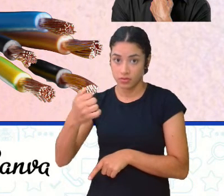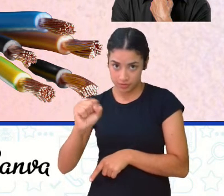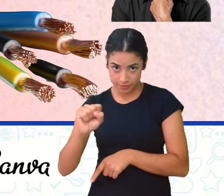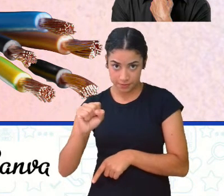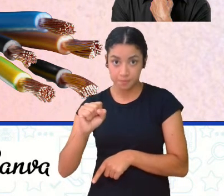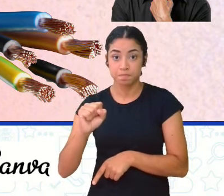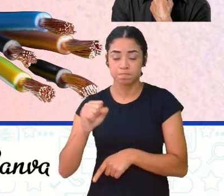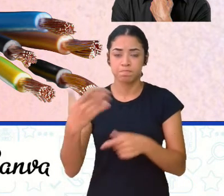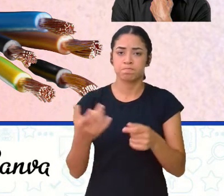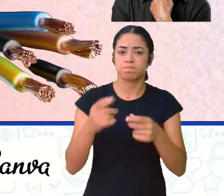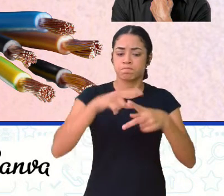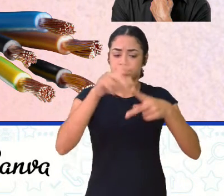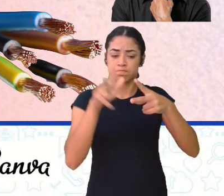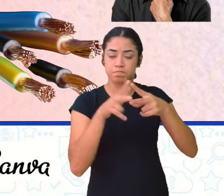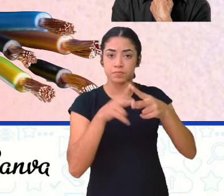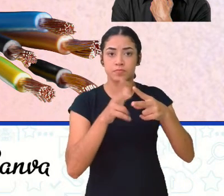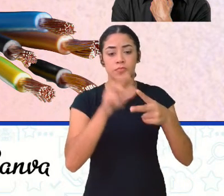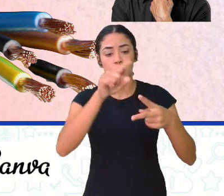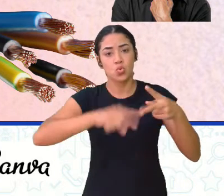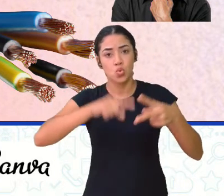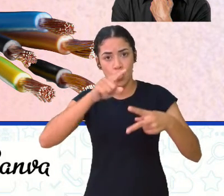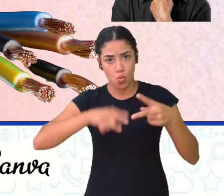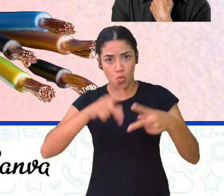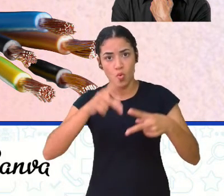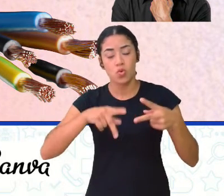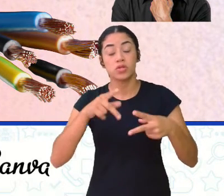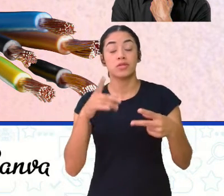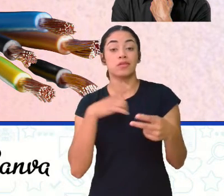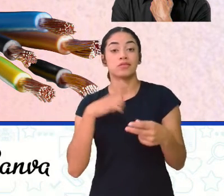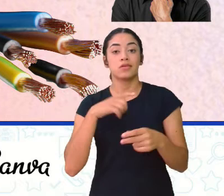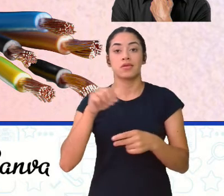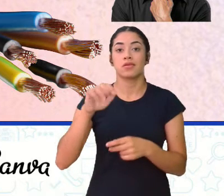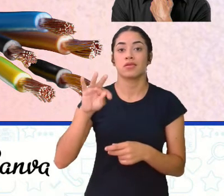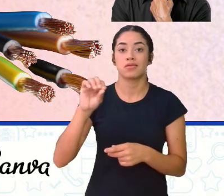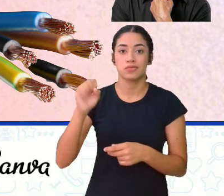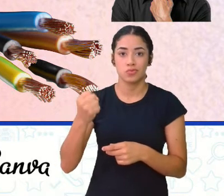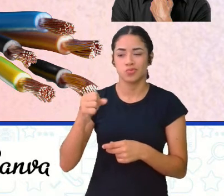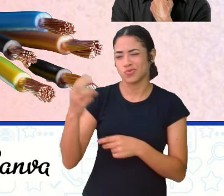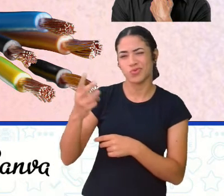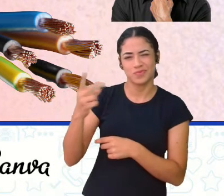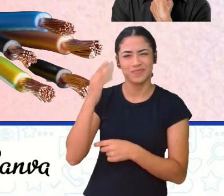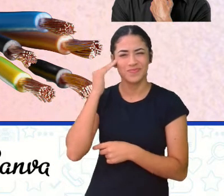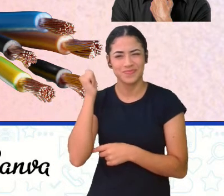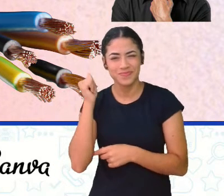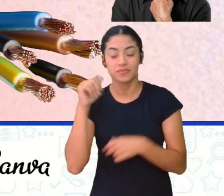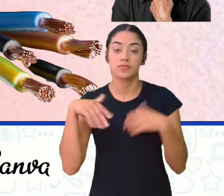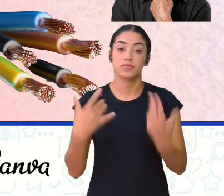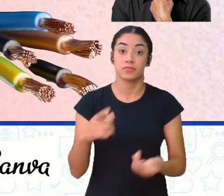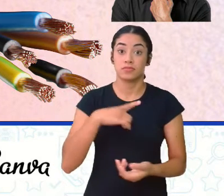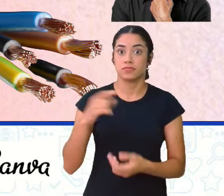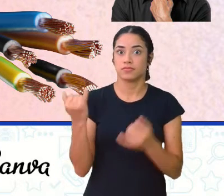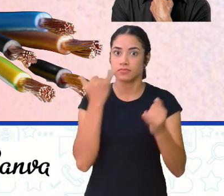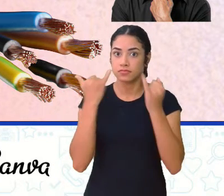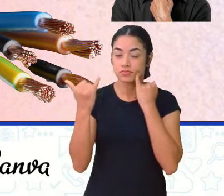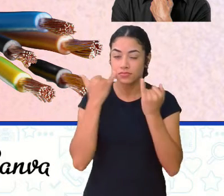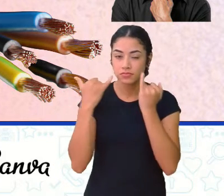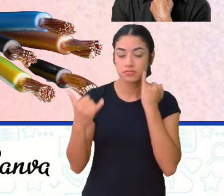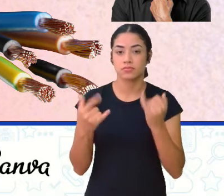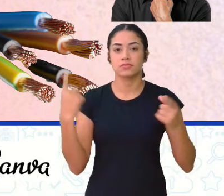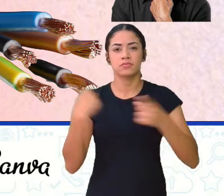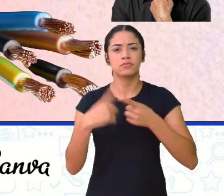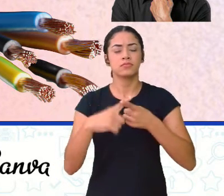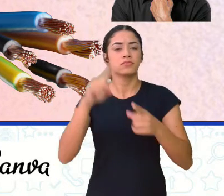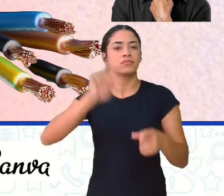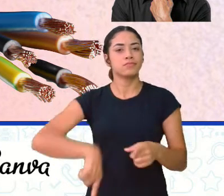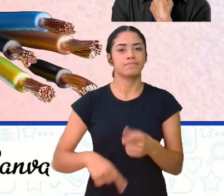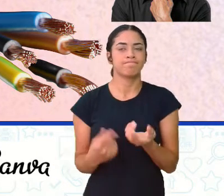tanto os condutores como os isolantes são formados por átomos e apresentam moléculas. Essa informação é muito importante, porque daqui a